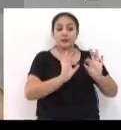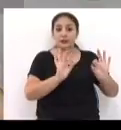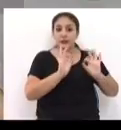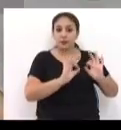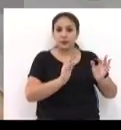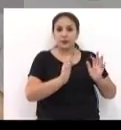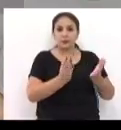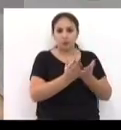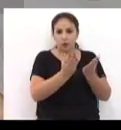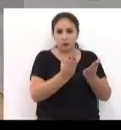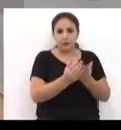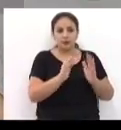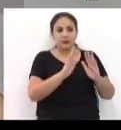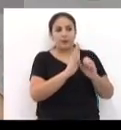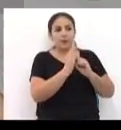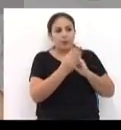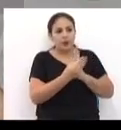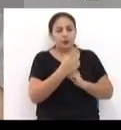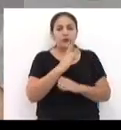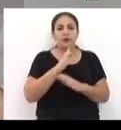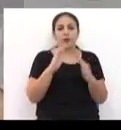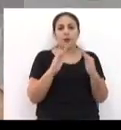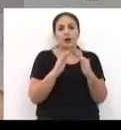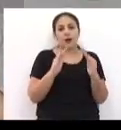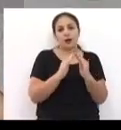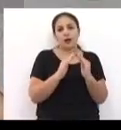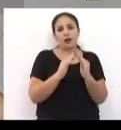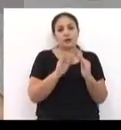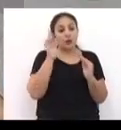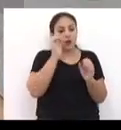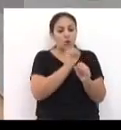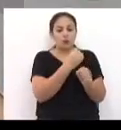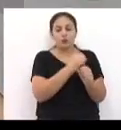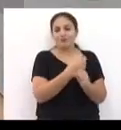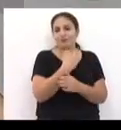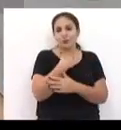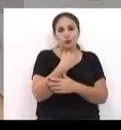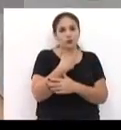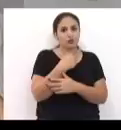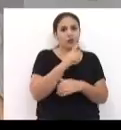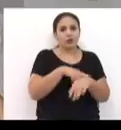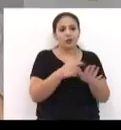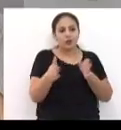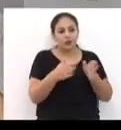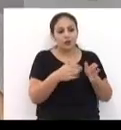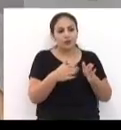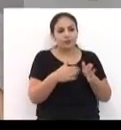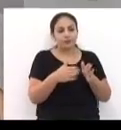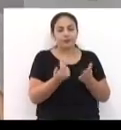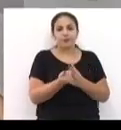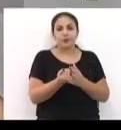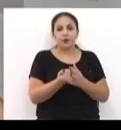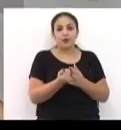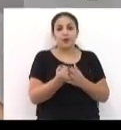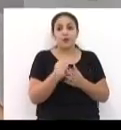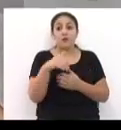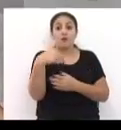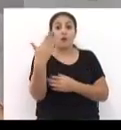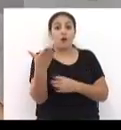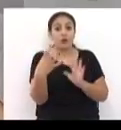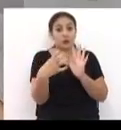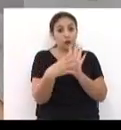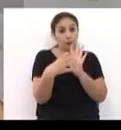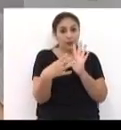mais humilde da vila, que tem uma casa, que construiu alguma coisa que não podia, fora do alinhamento, fora